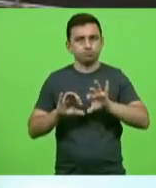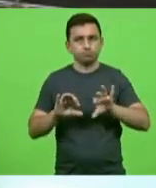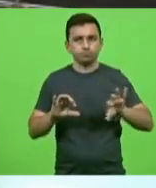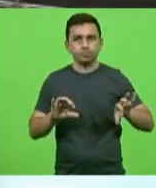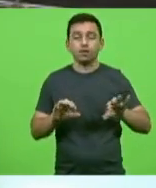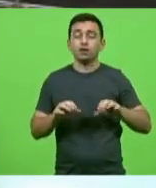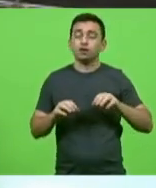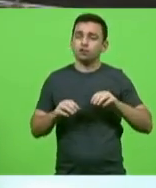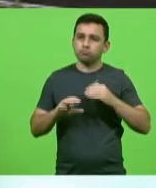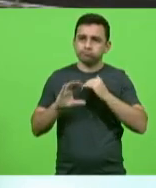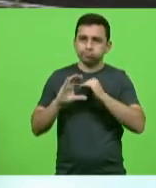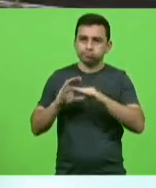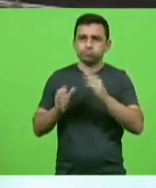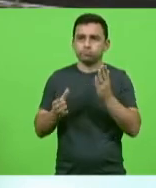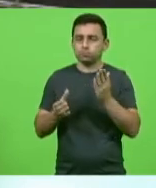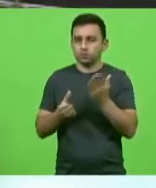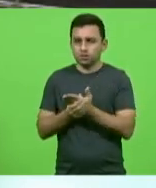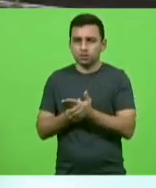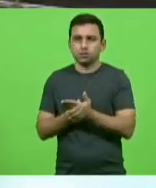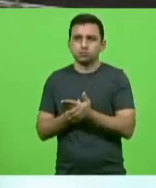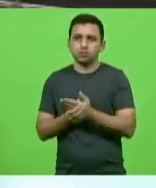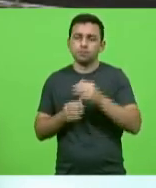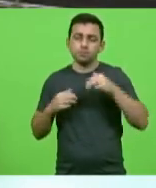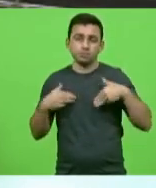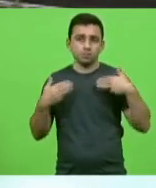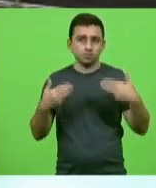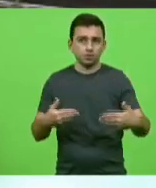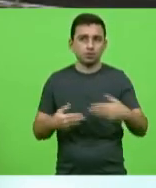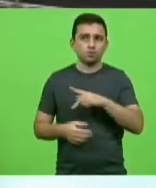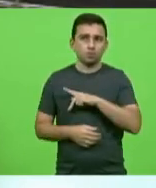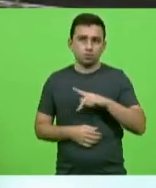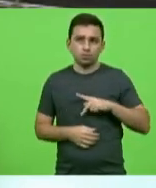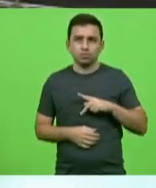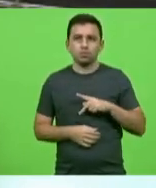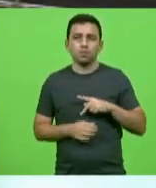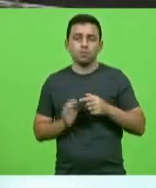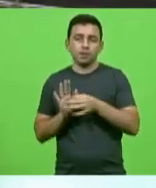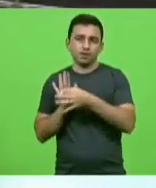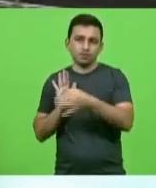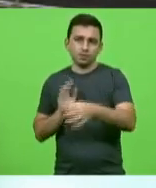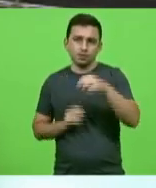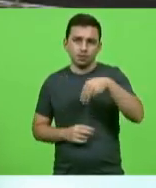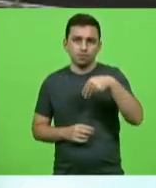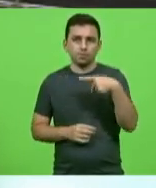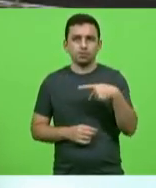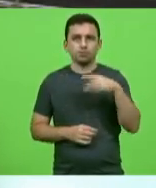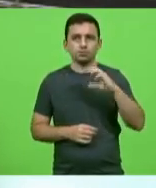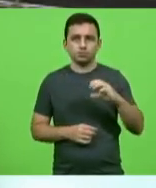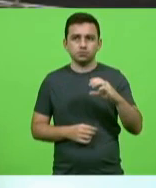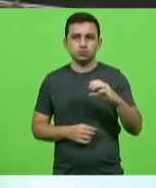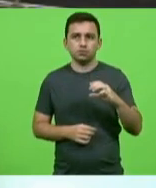ao Ministério Público de contas por meio do parecer MPC 2448